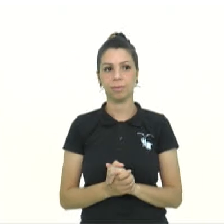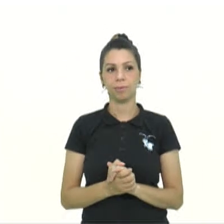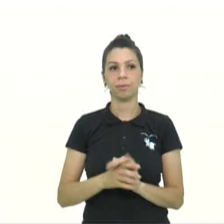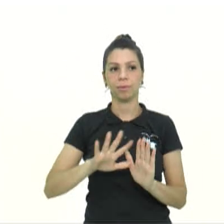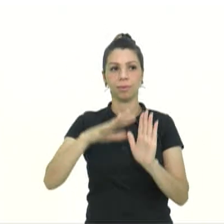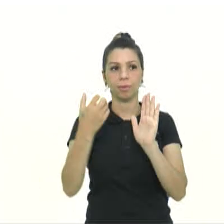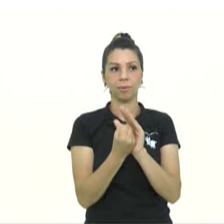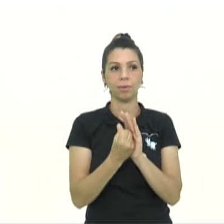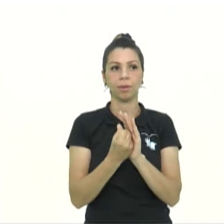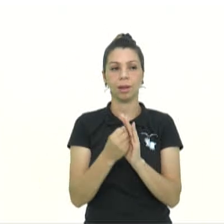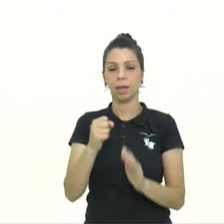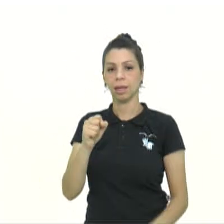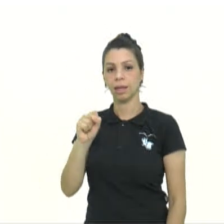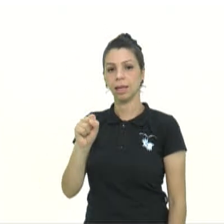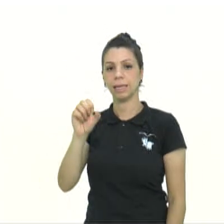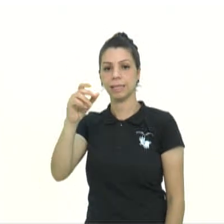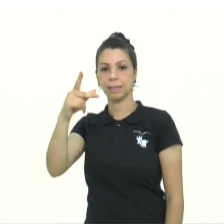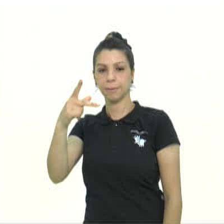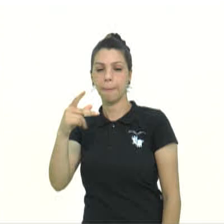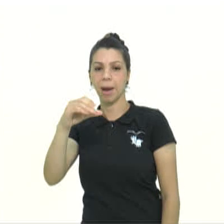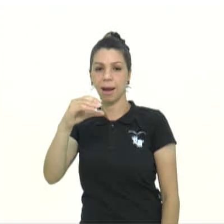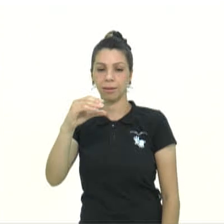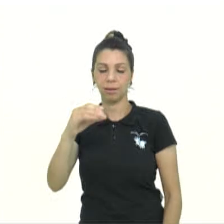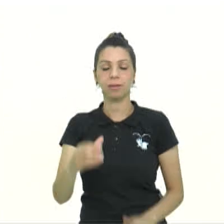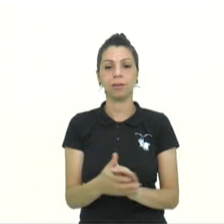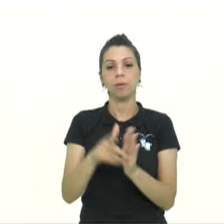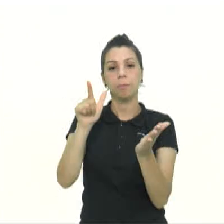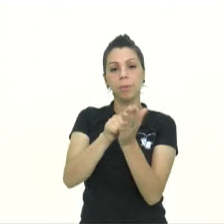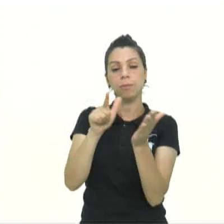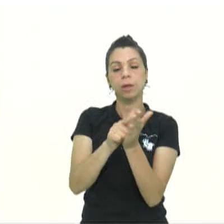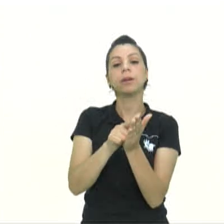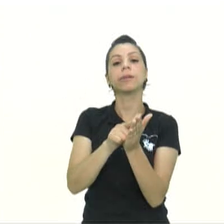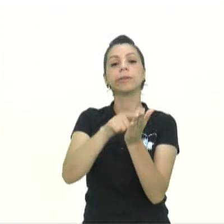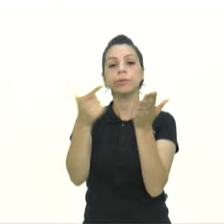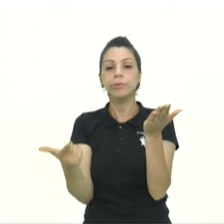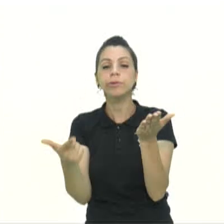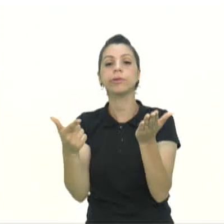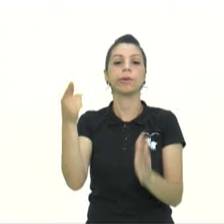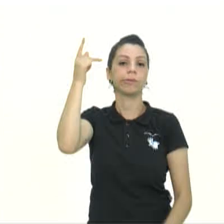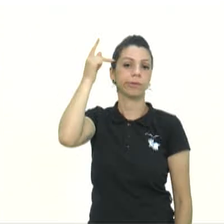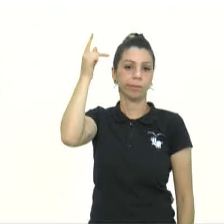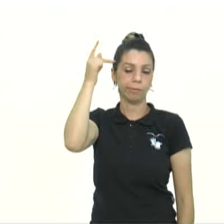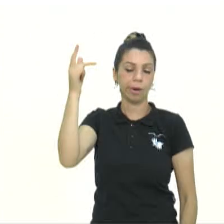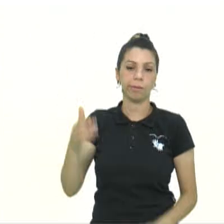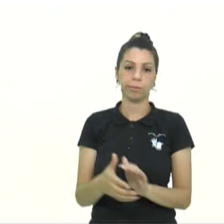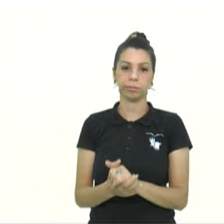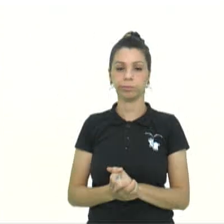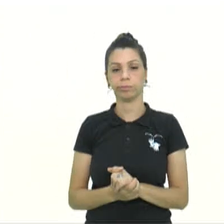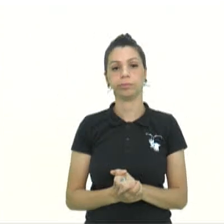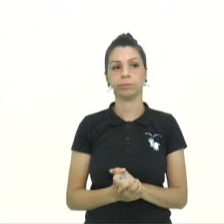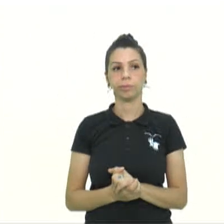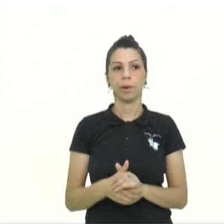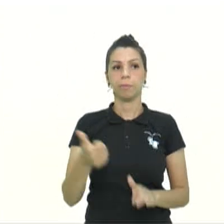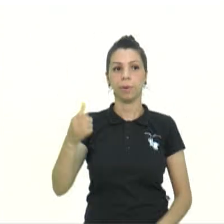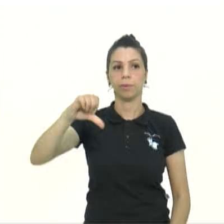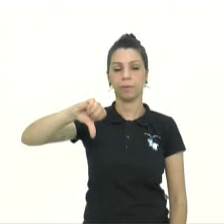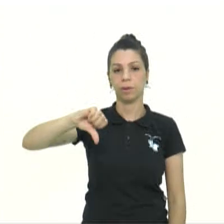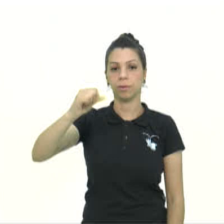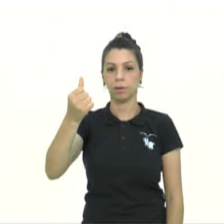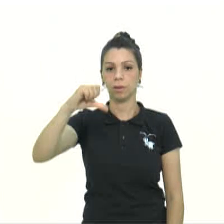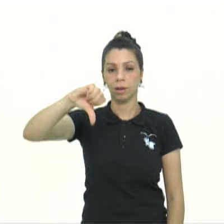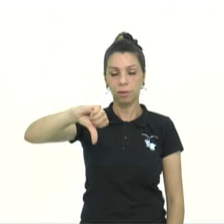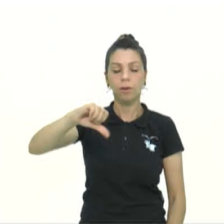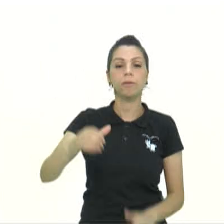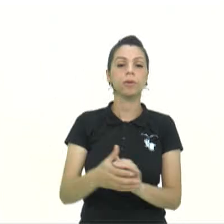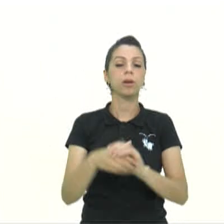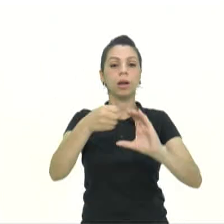cartunista Spaca, publicado no jornal Folha de São Paulo, dia 14 de setembro de 1989. A quais características da